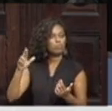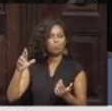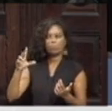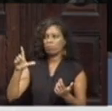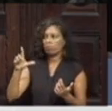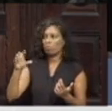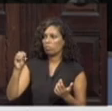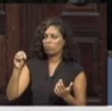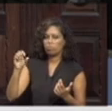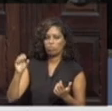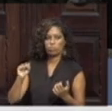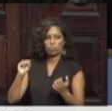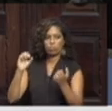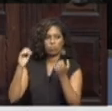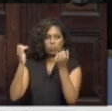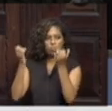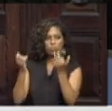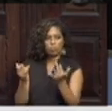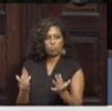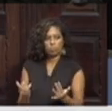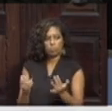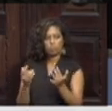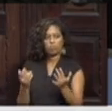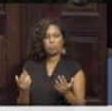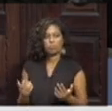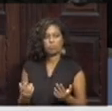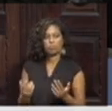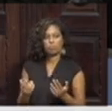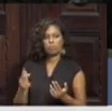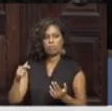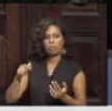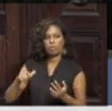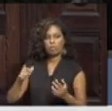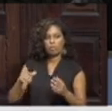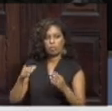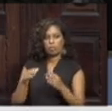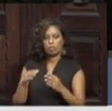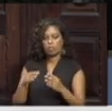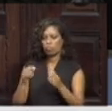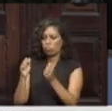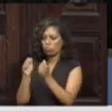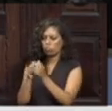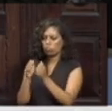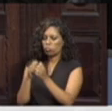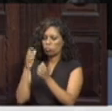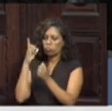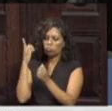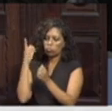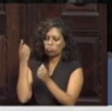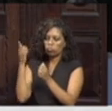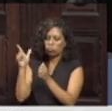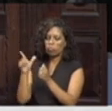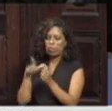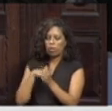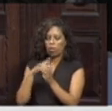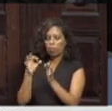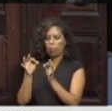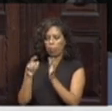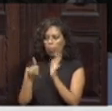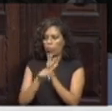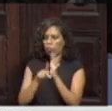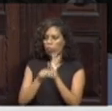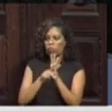ordem é o seguinte. Nós temos um projeto de lei, o deputado Conte até falou que Vossa Excelência prometeu